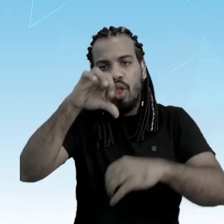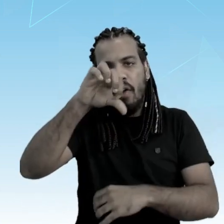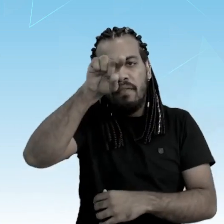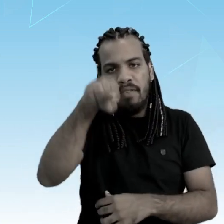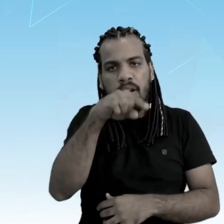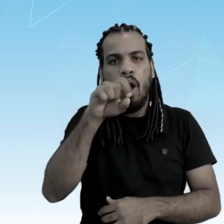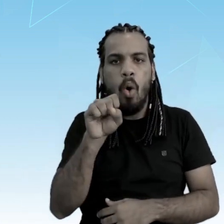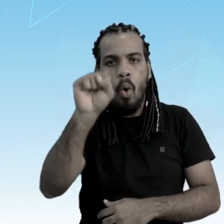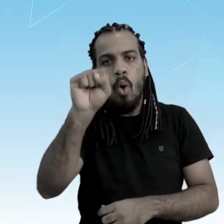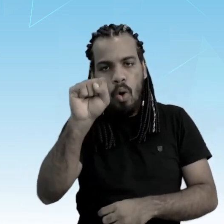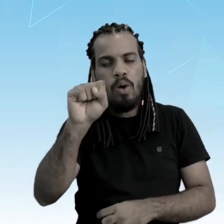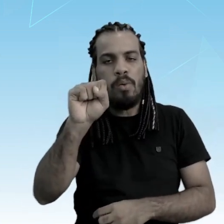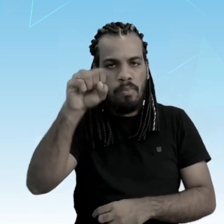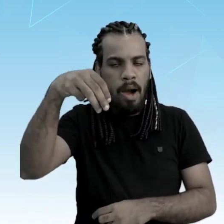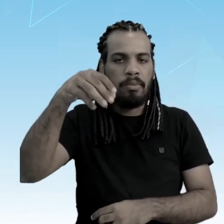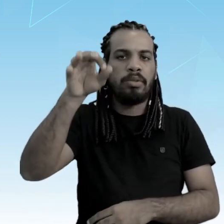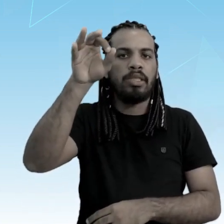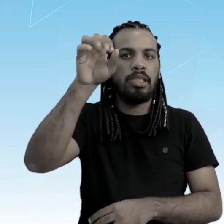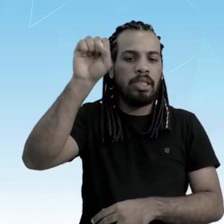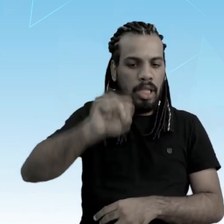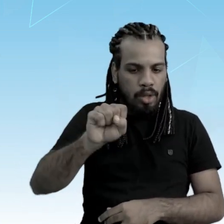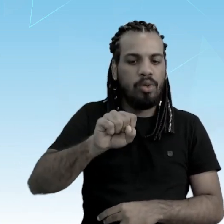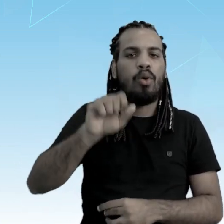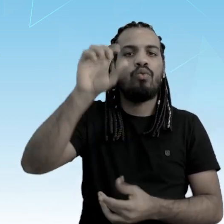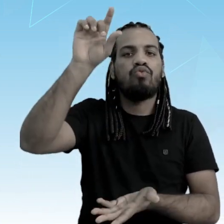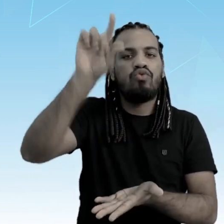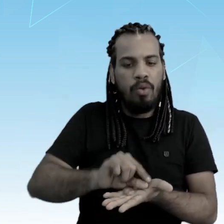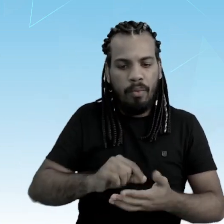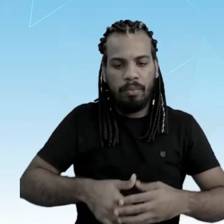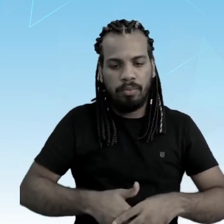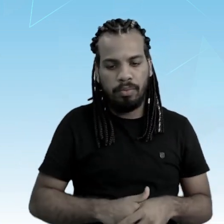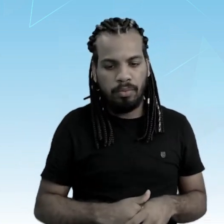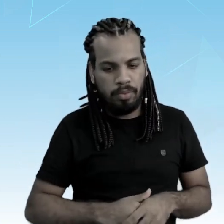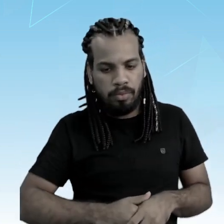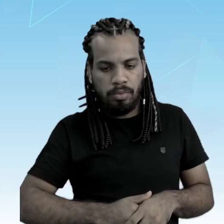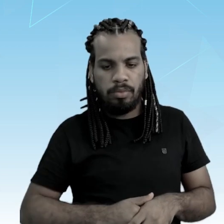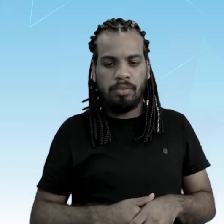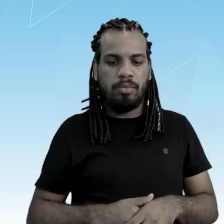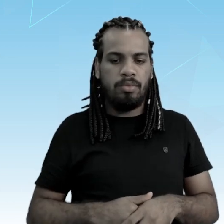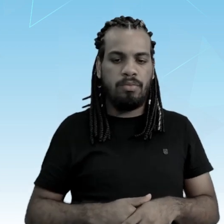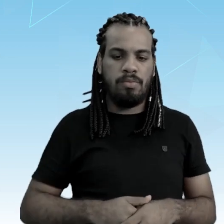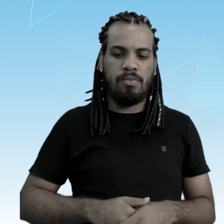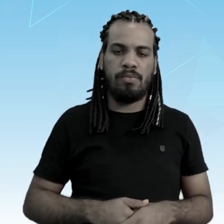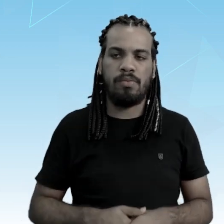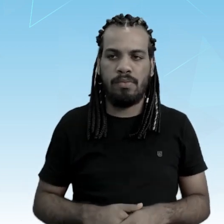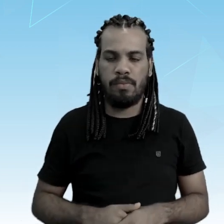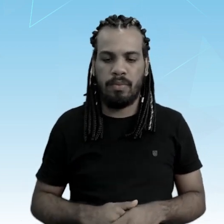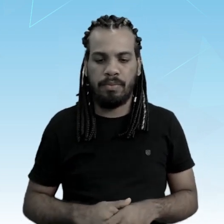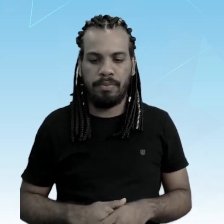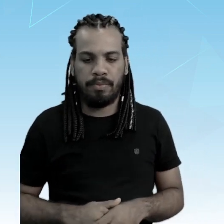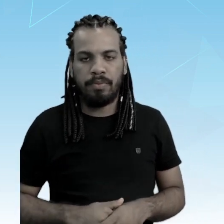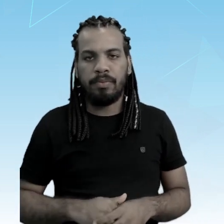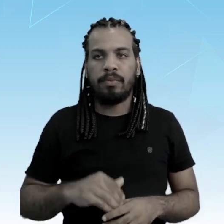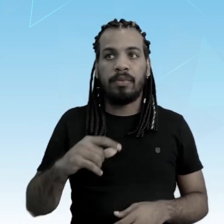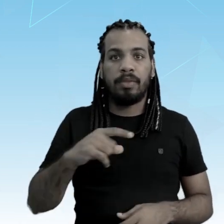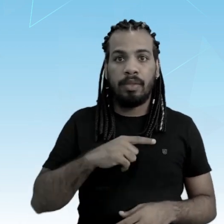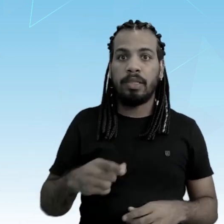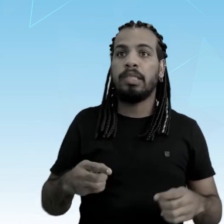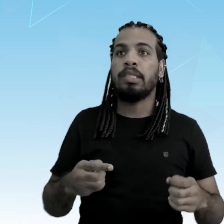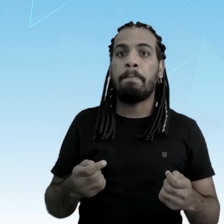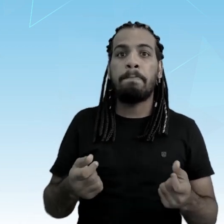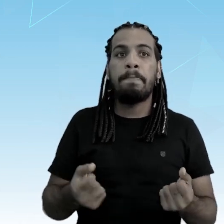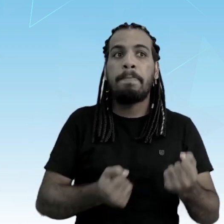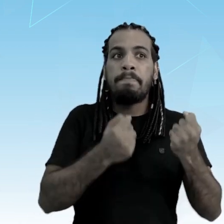9,8 metros por segundo a cada segundo. Agora quero falar uma relação aí entre peso